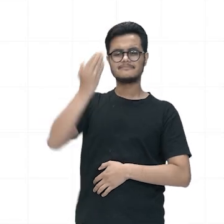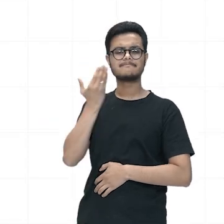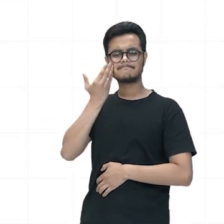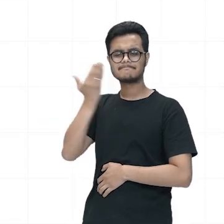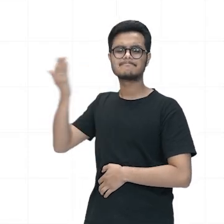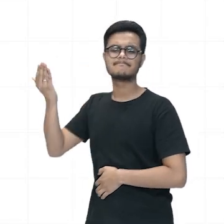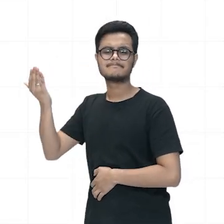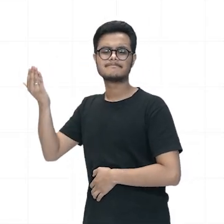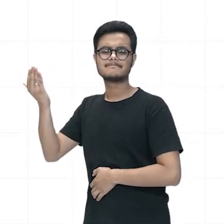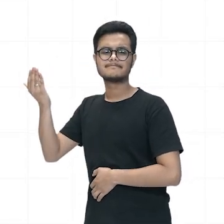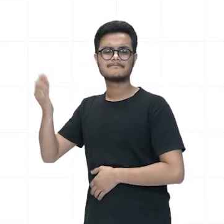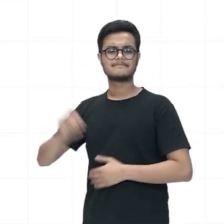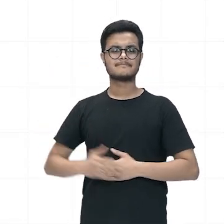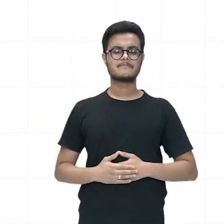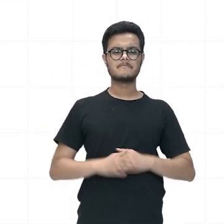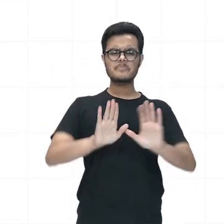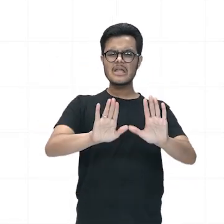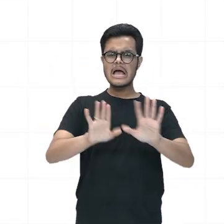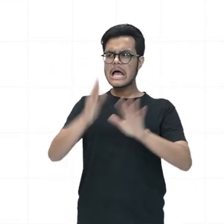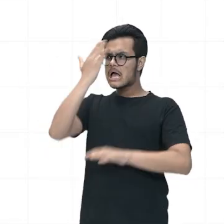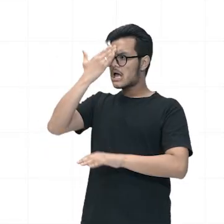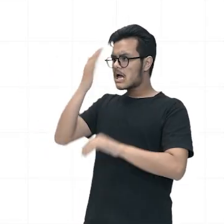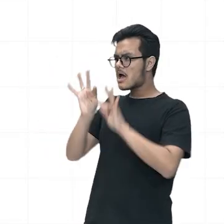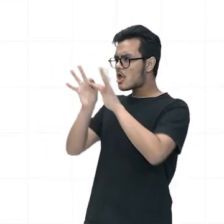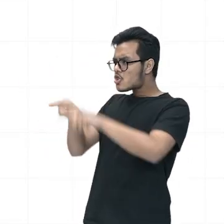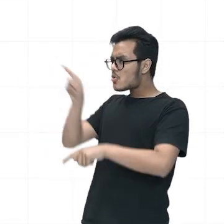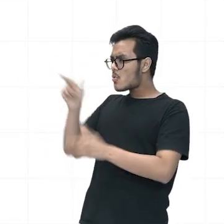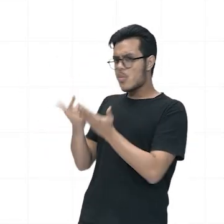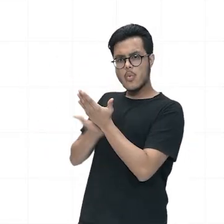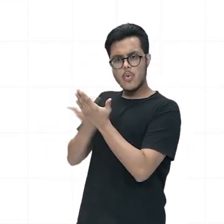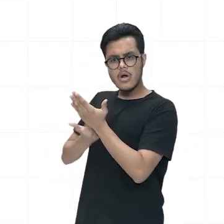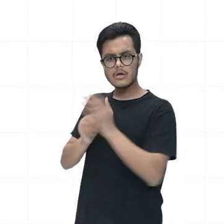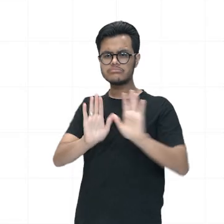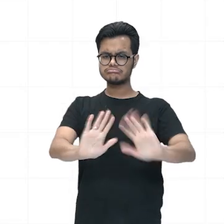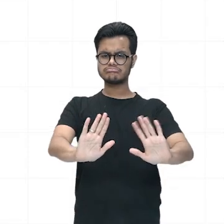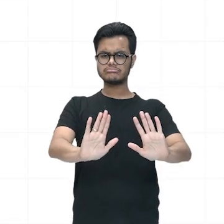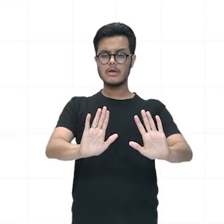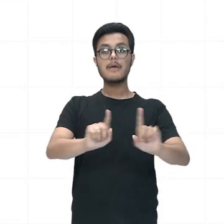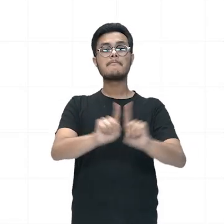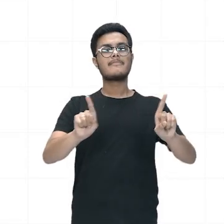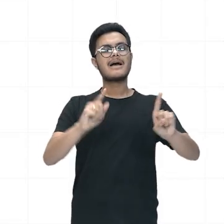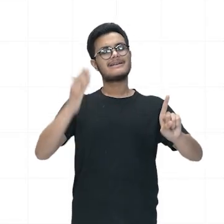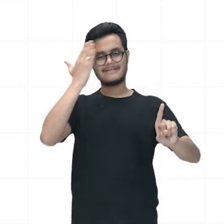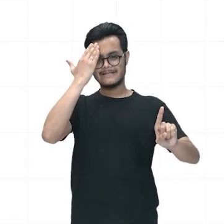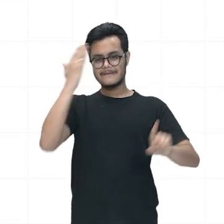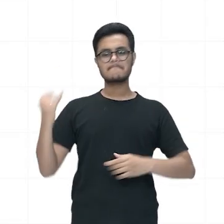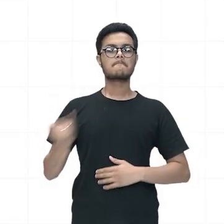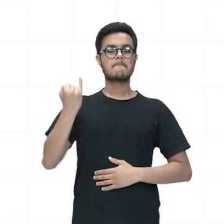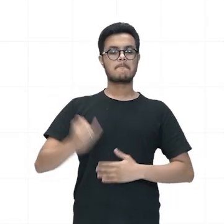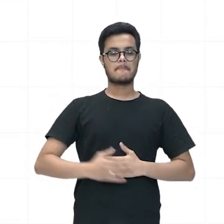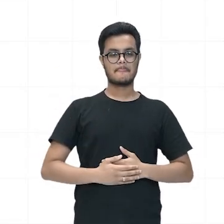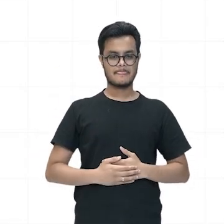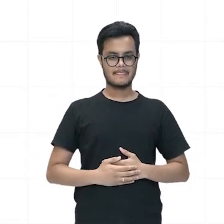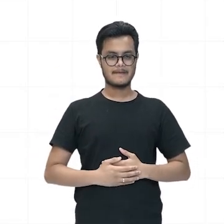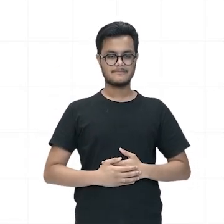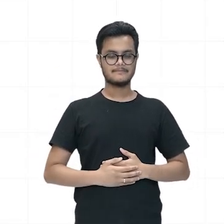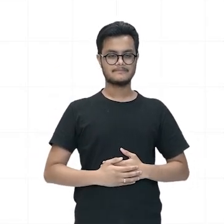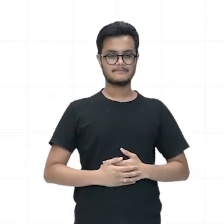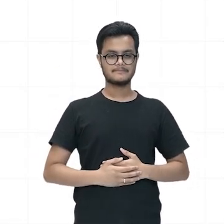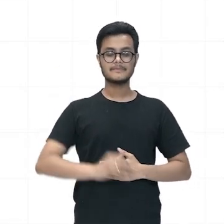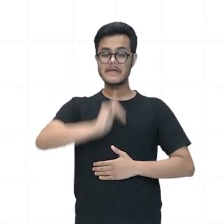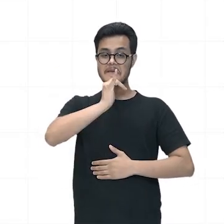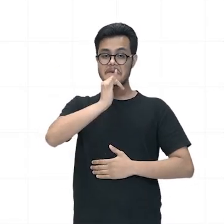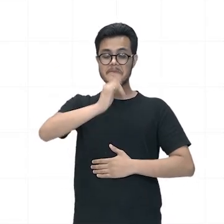tá? O quê? Eu tenho que saber todos esses livros? Não, mas saibam da importância, então, deles. Por exemplo, essa obra, então,